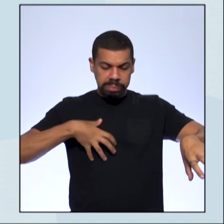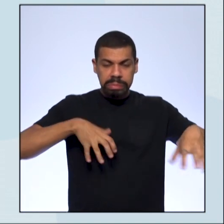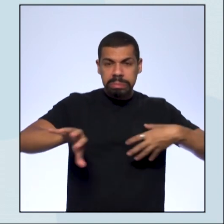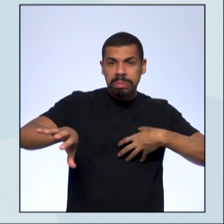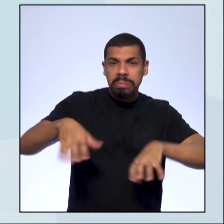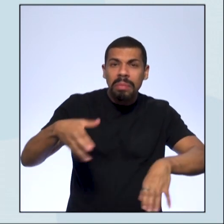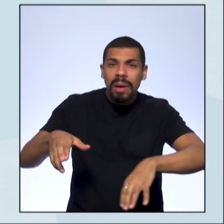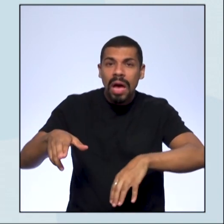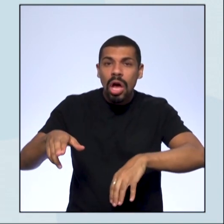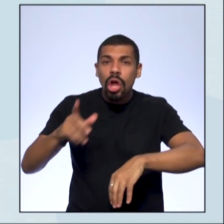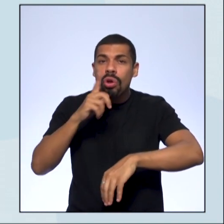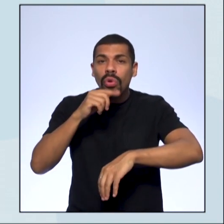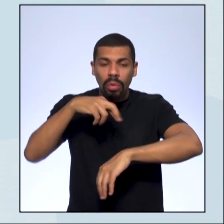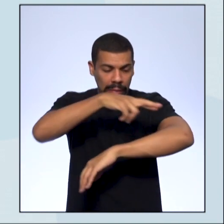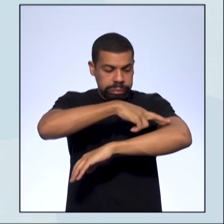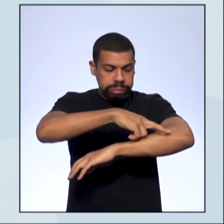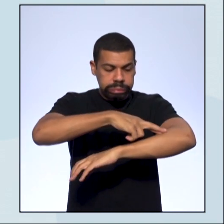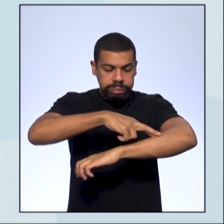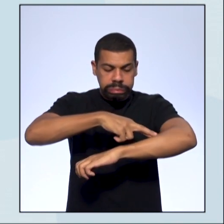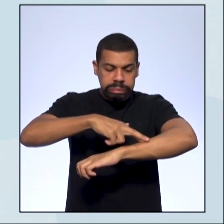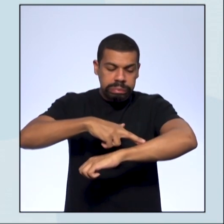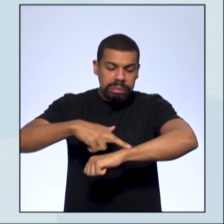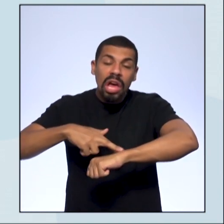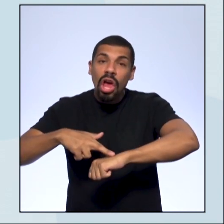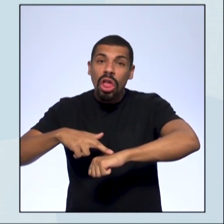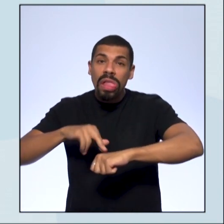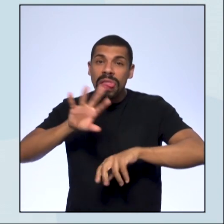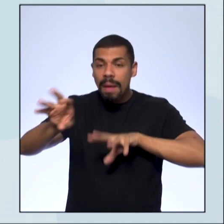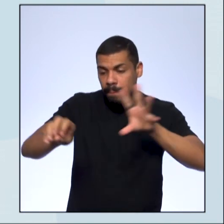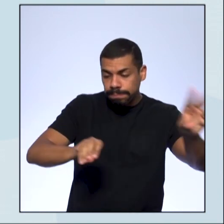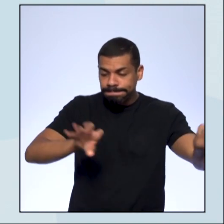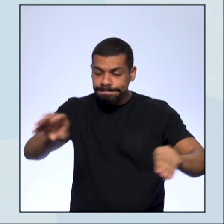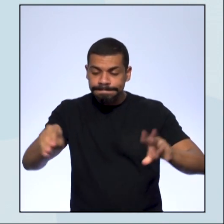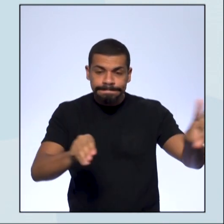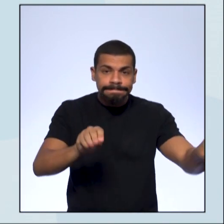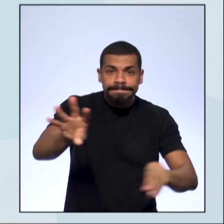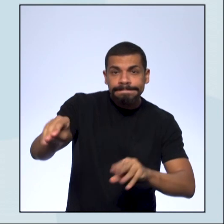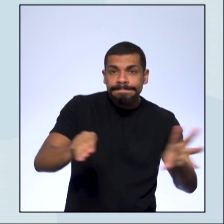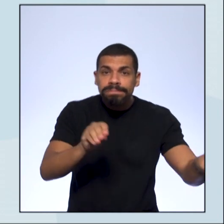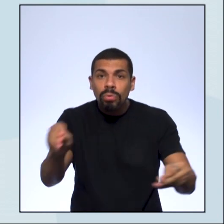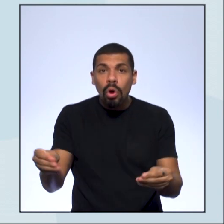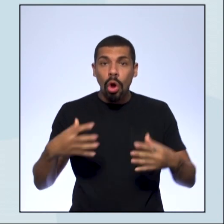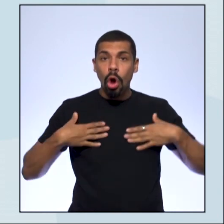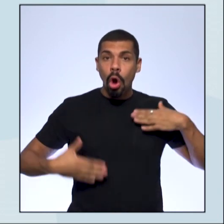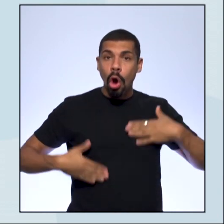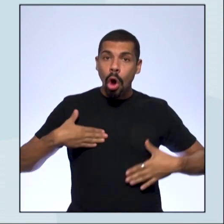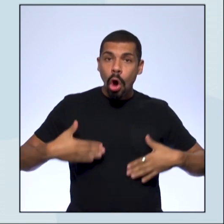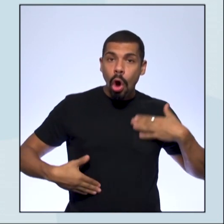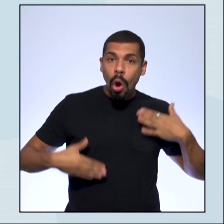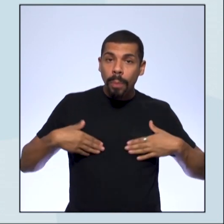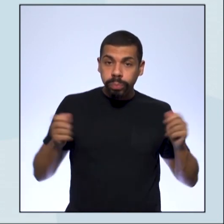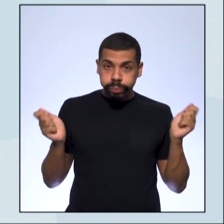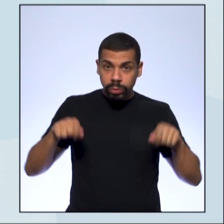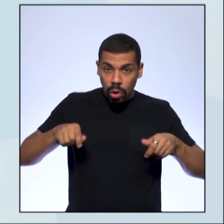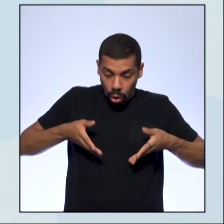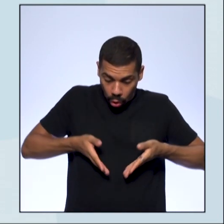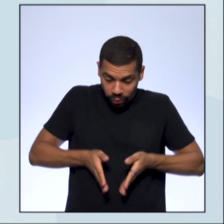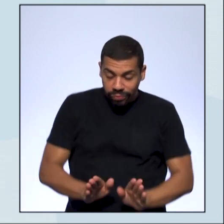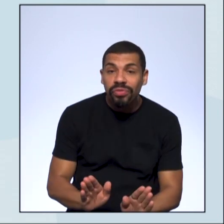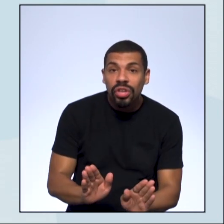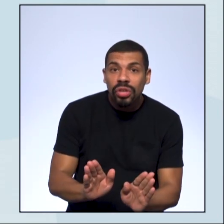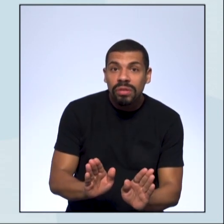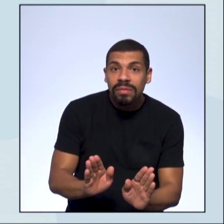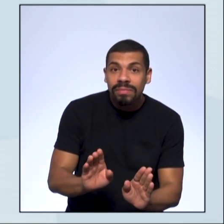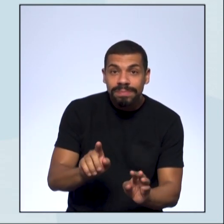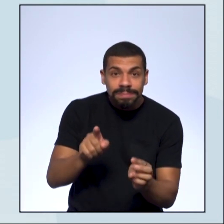Ao reconstituir o corpo de Osíris, ela consegue ter com ele um filho póstumo, que é Horus, tá? O Horus é